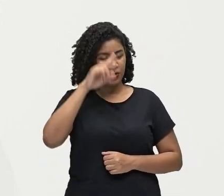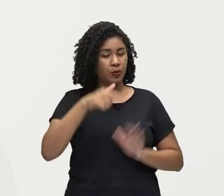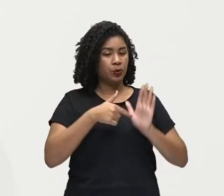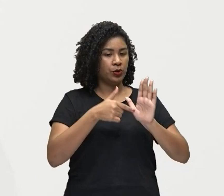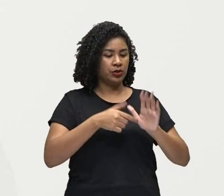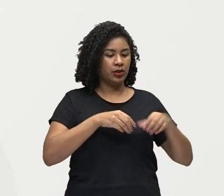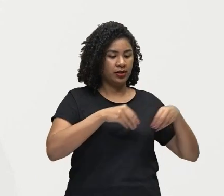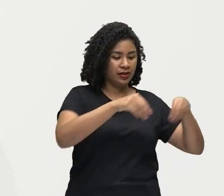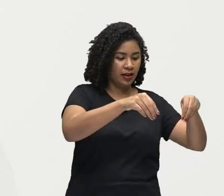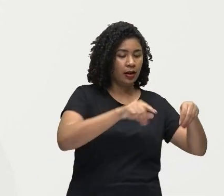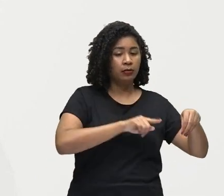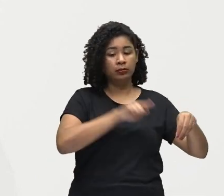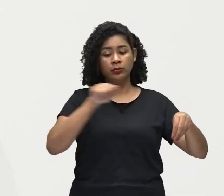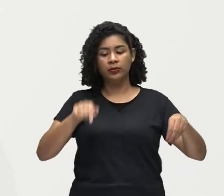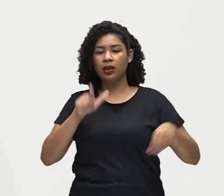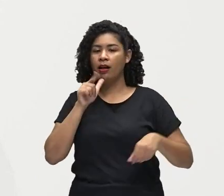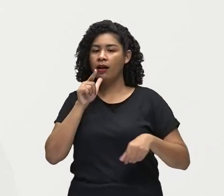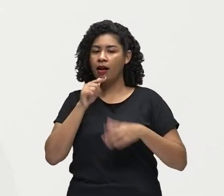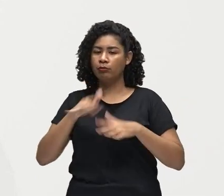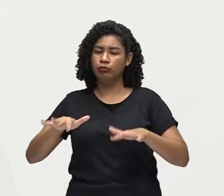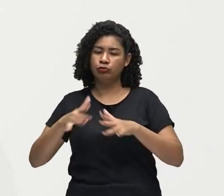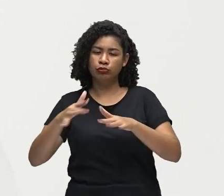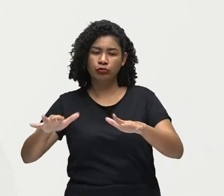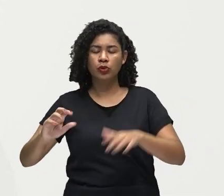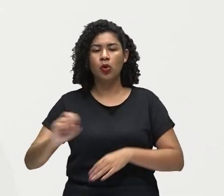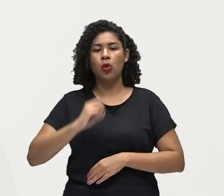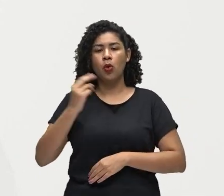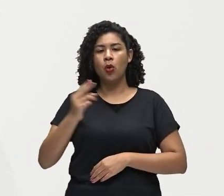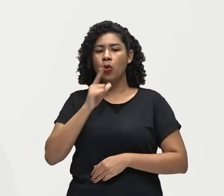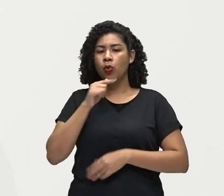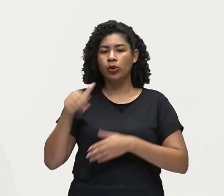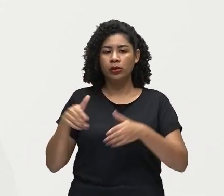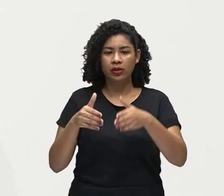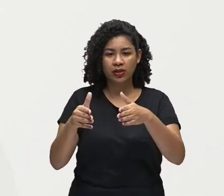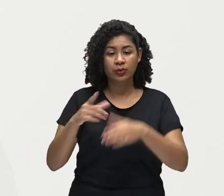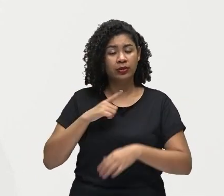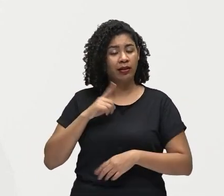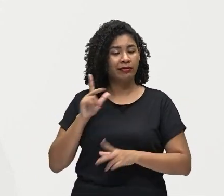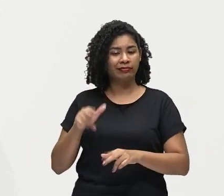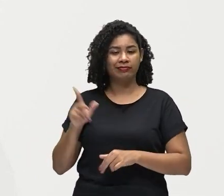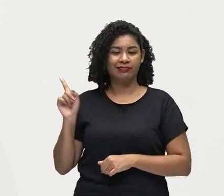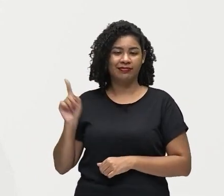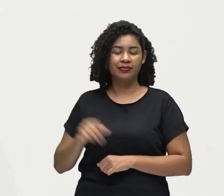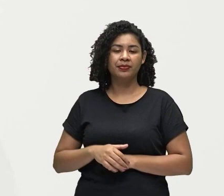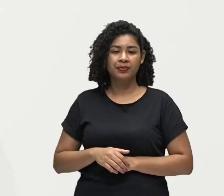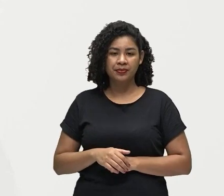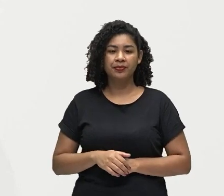aquática. Lá no mar, né, no rio, por exemplo, a gente vai ter também isso. E aí